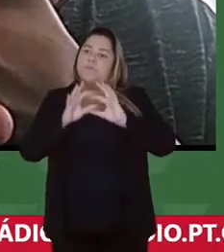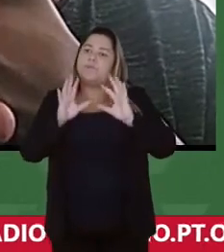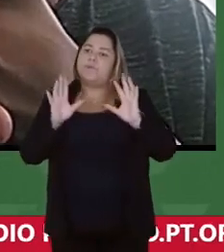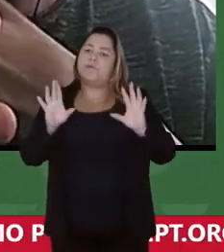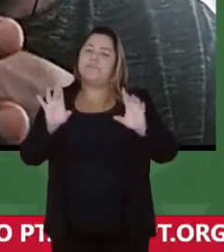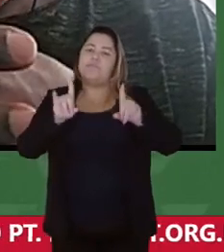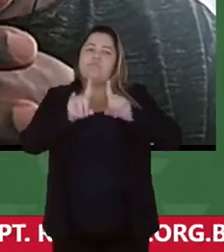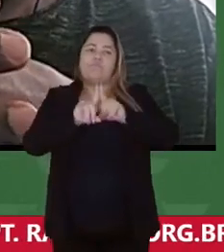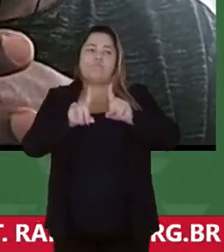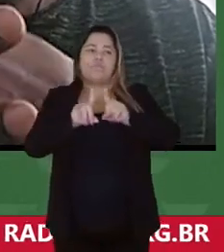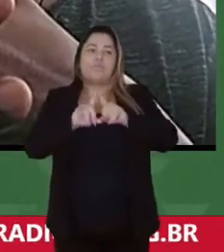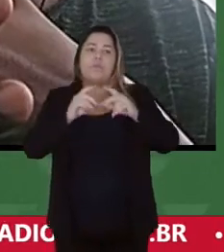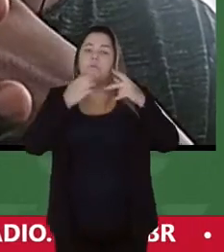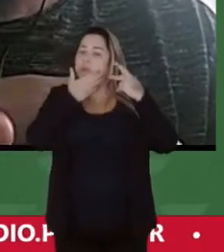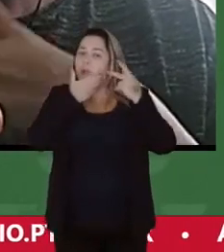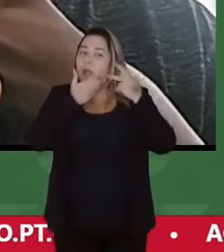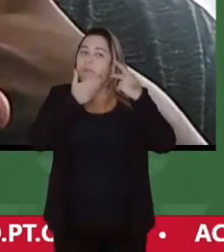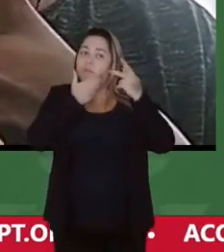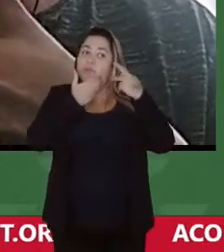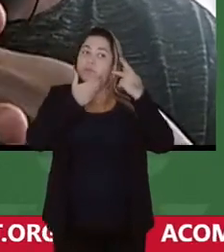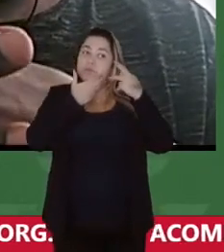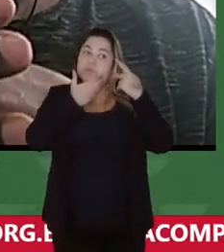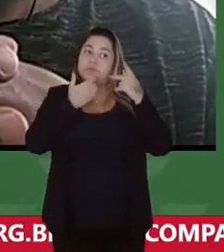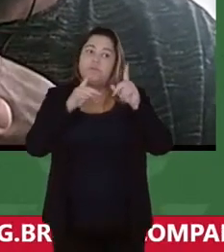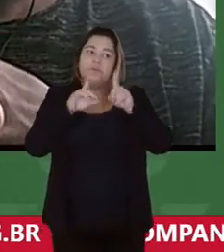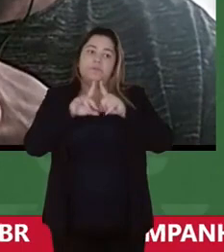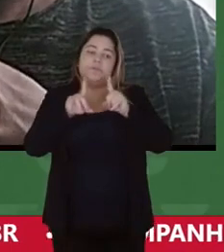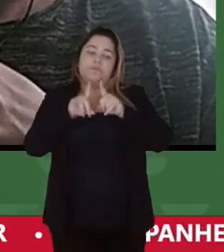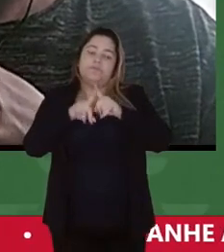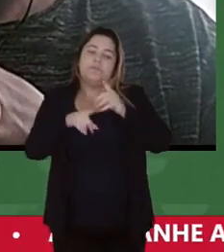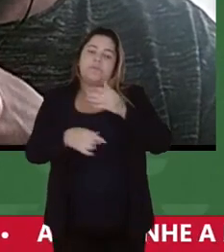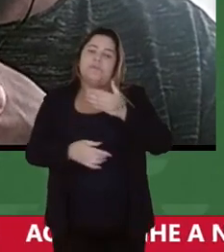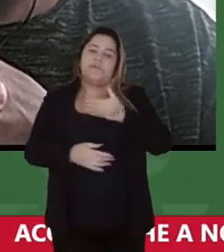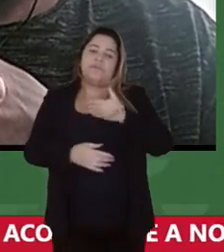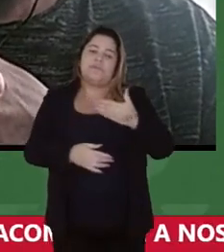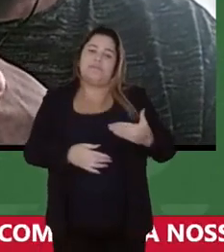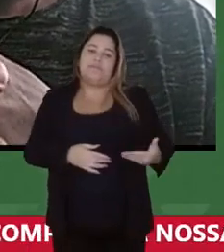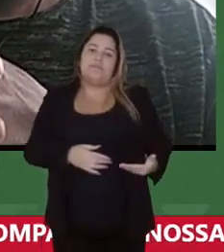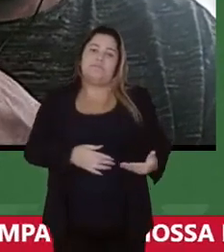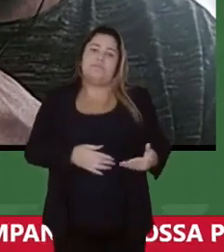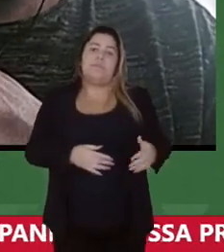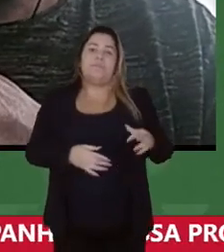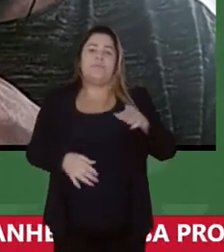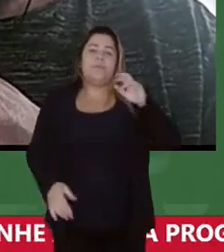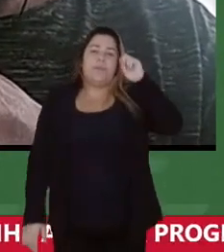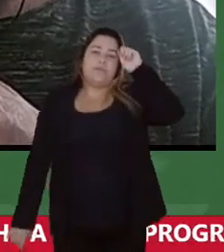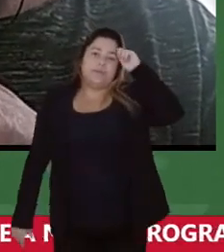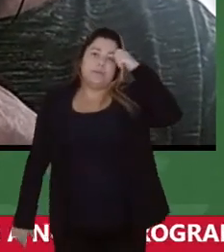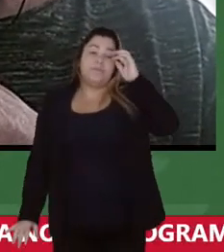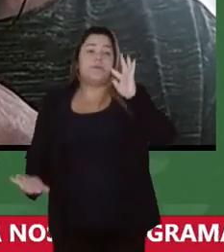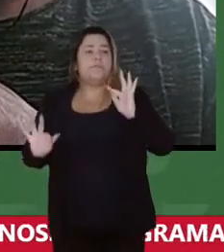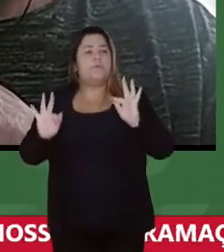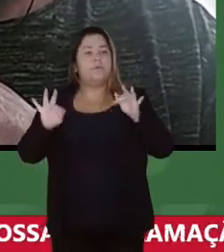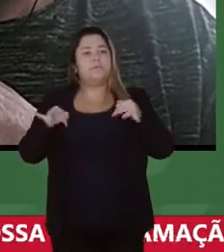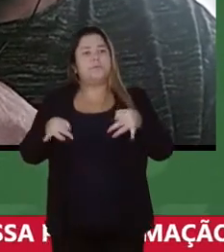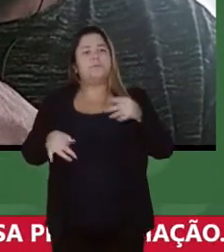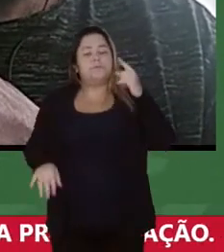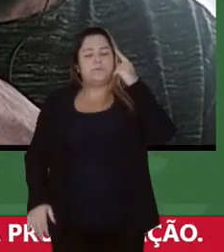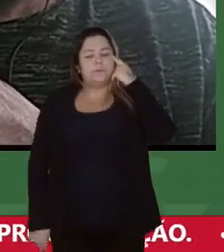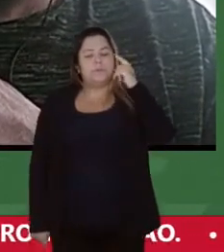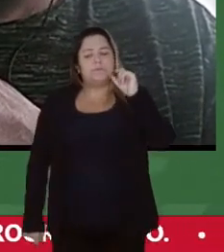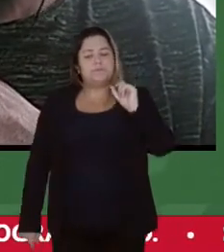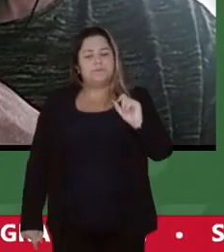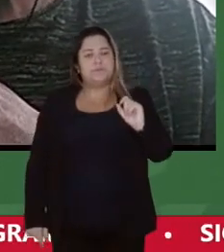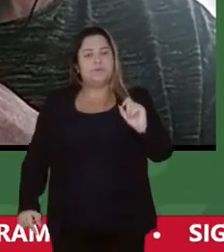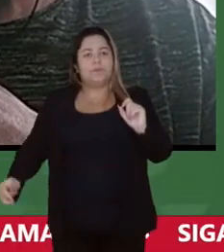uma política, né, políticas públicas de promoção da igualdade racial. E, por fim, eu